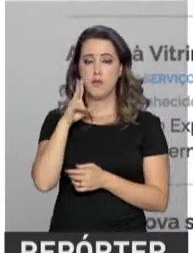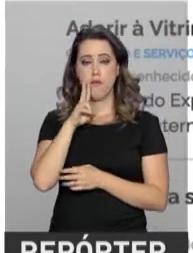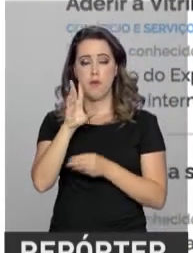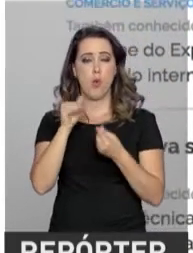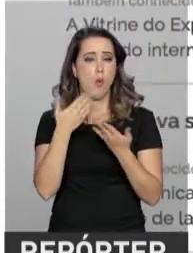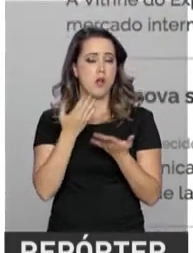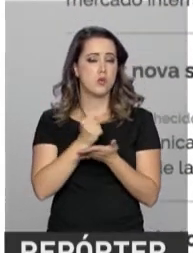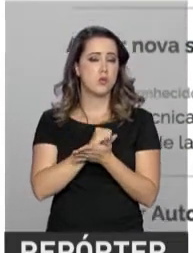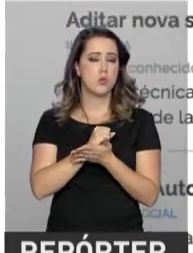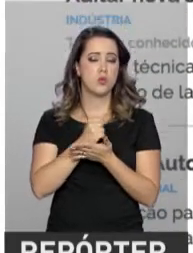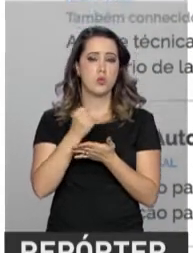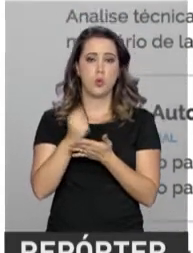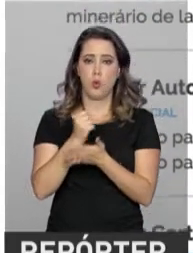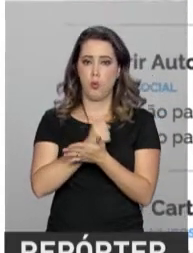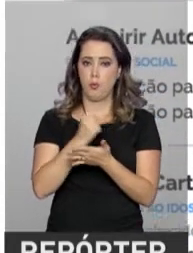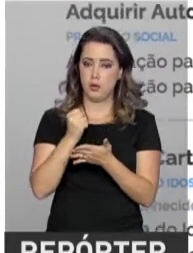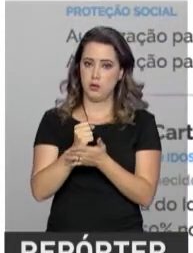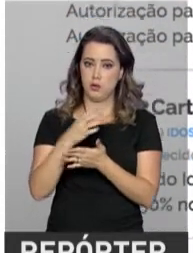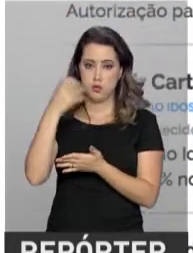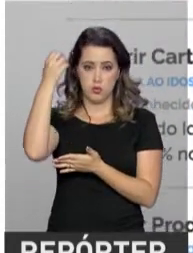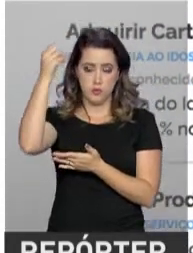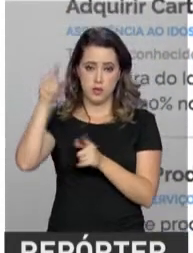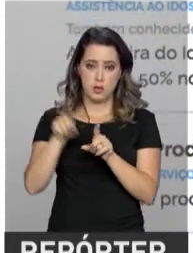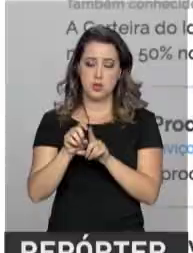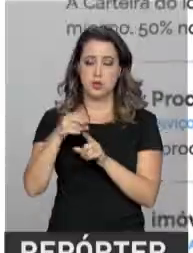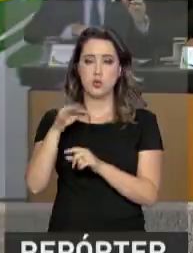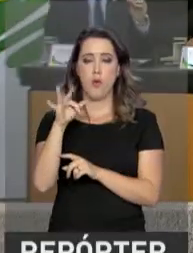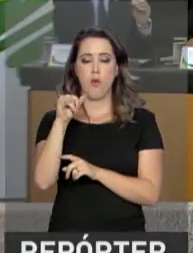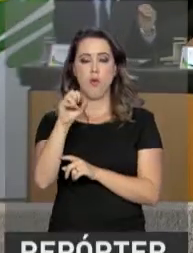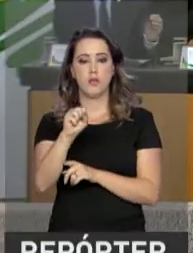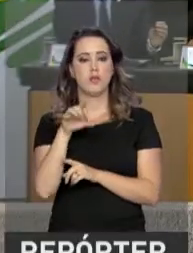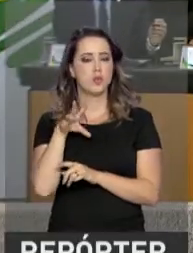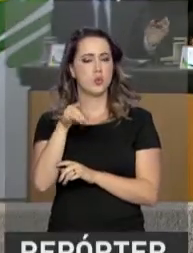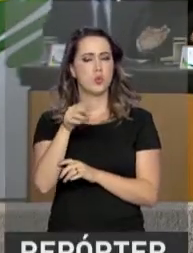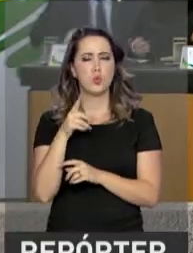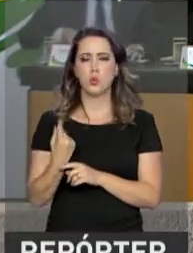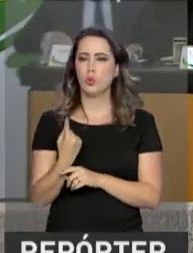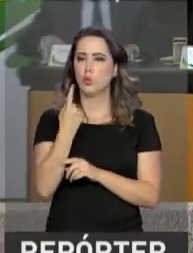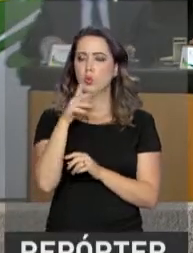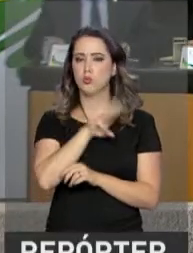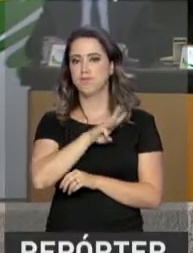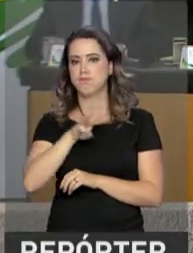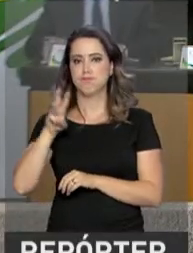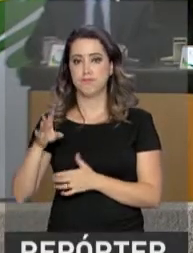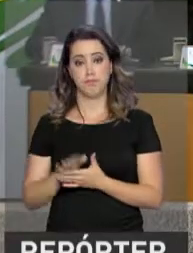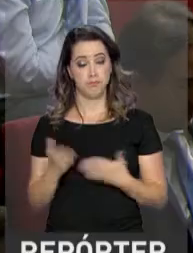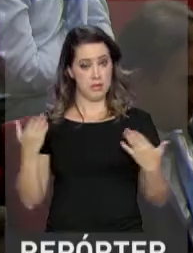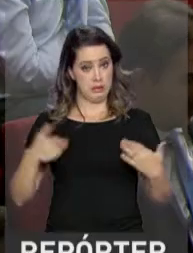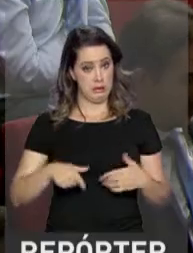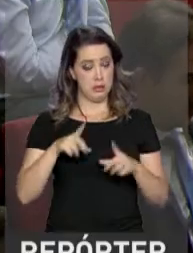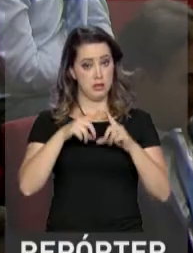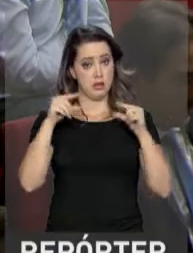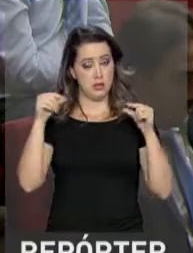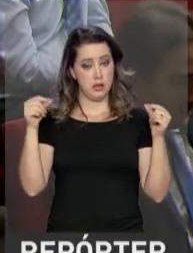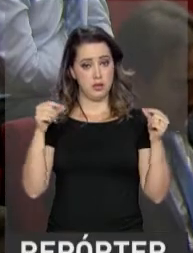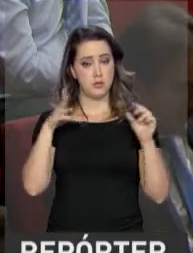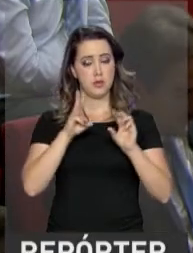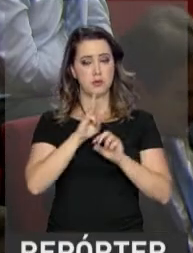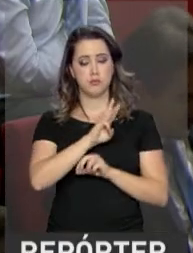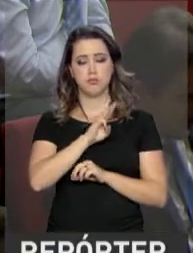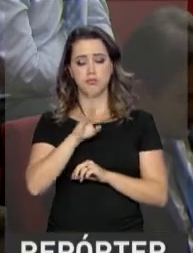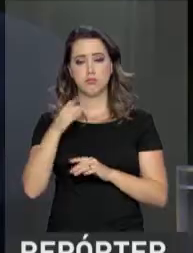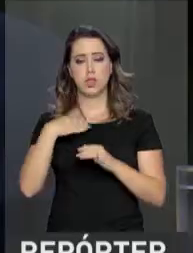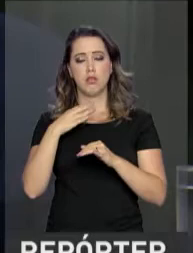ou conseguir um financiamento estudantil pelo fies em brasília o ministério do planejamento realizou o seminário perspectivas